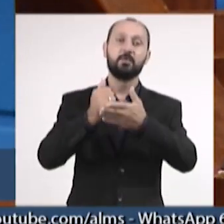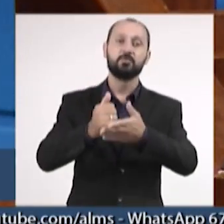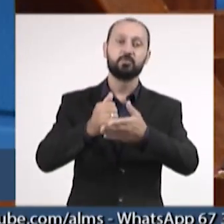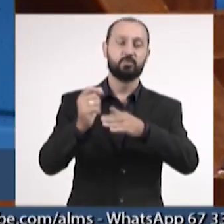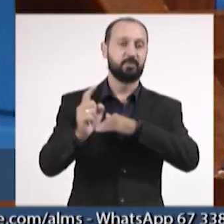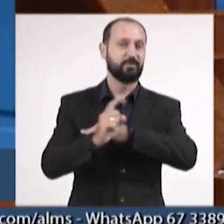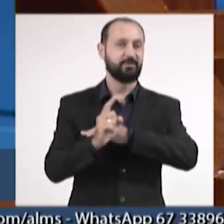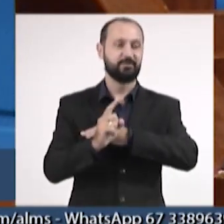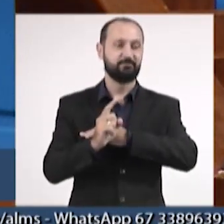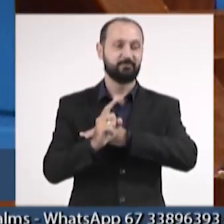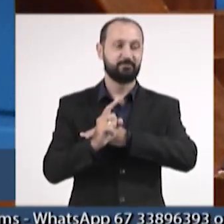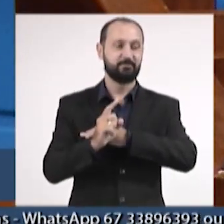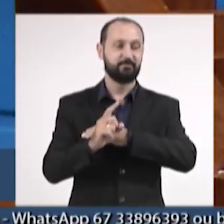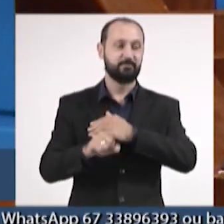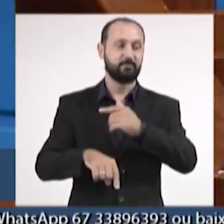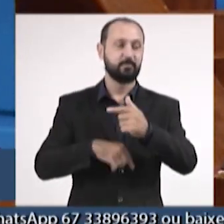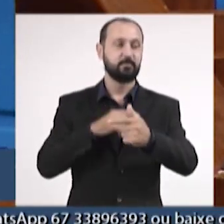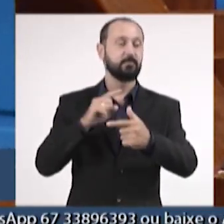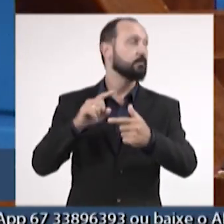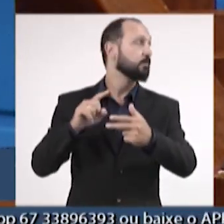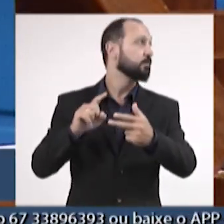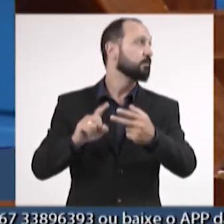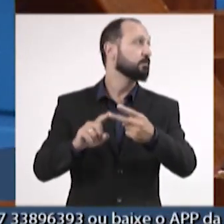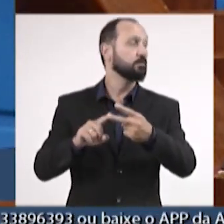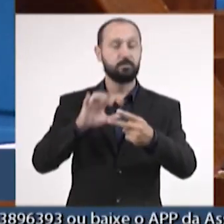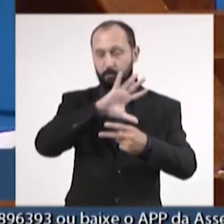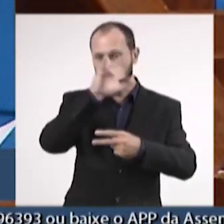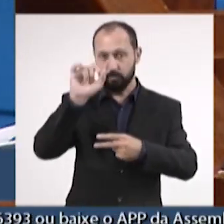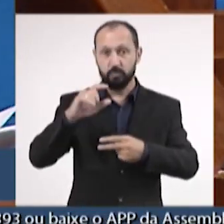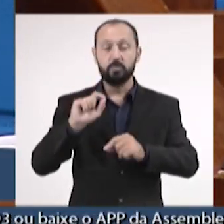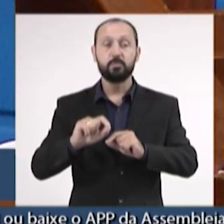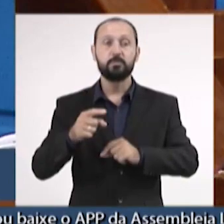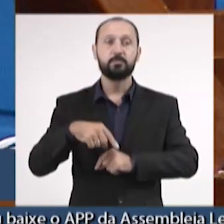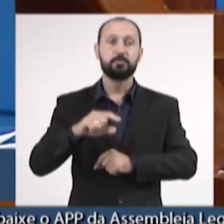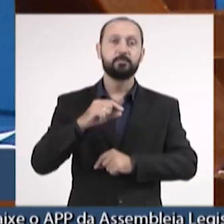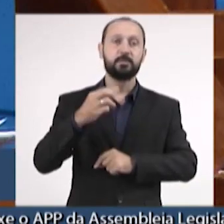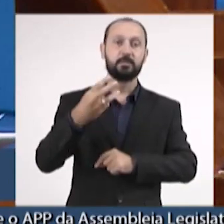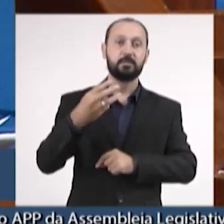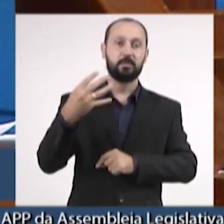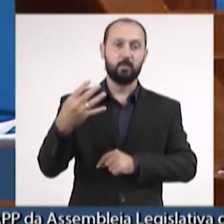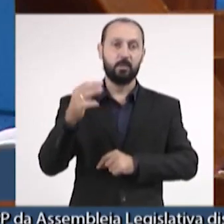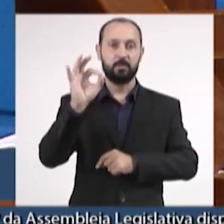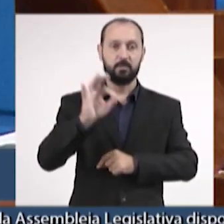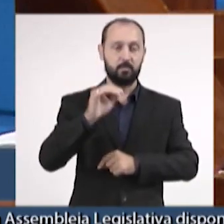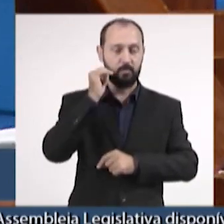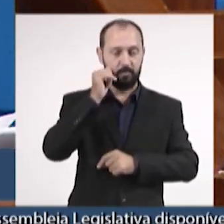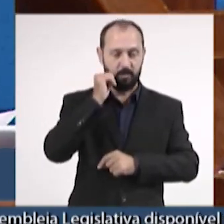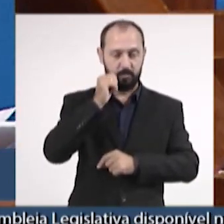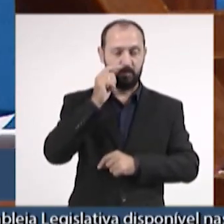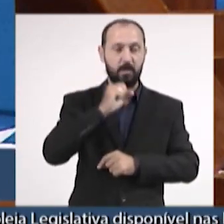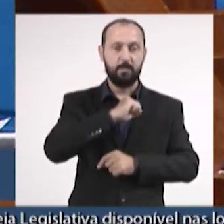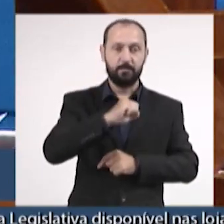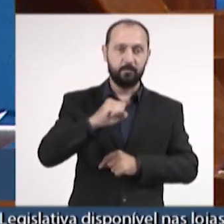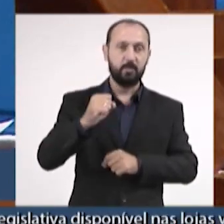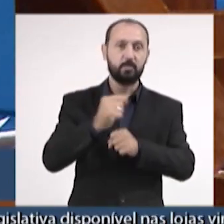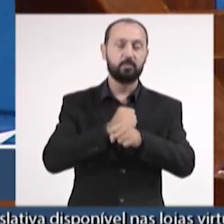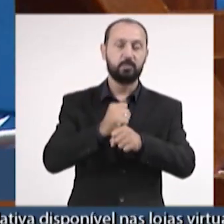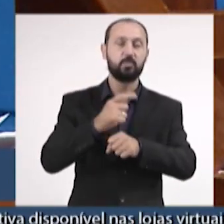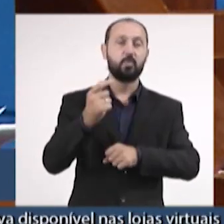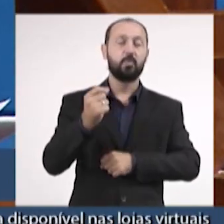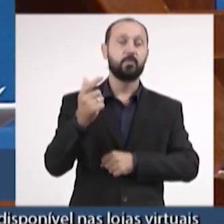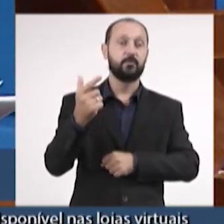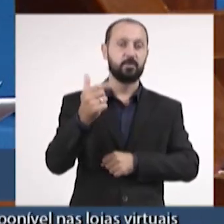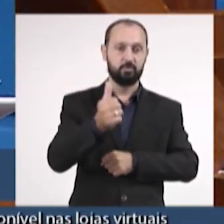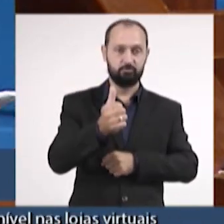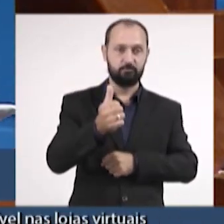de atendimento. Segundo o mapa de feminicídio do Mato Grosso do Sul, das 34 mulheres vítimas do feminicídio em